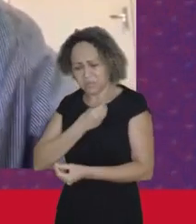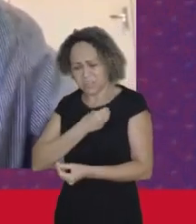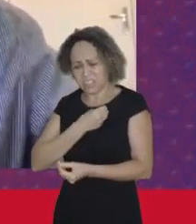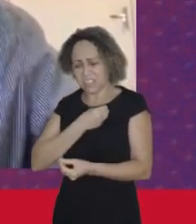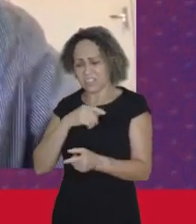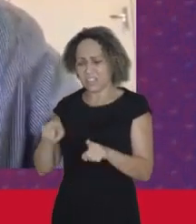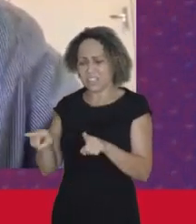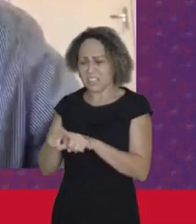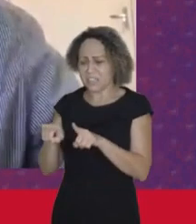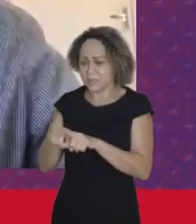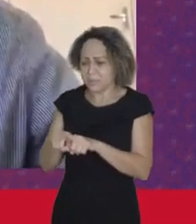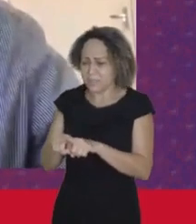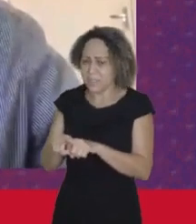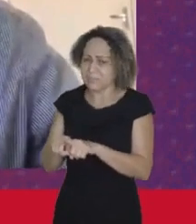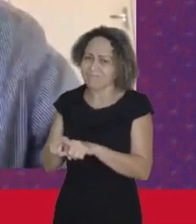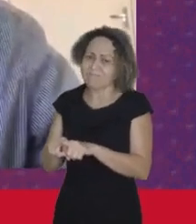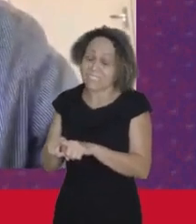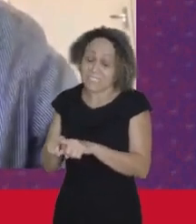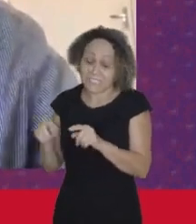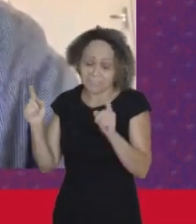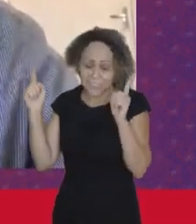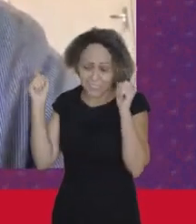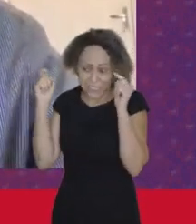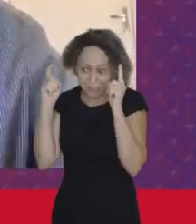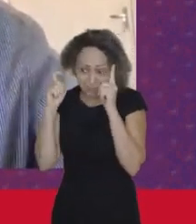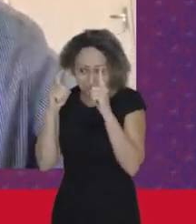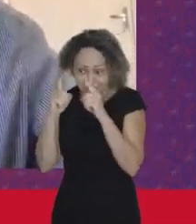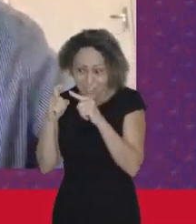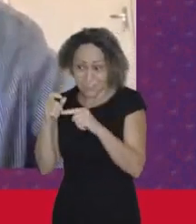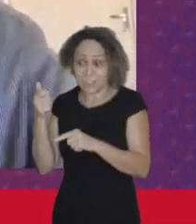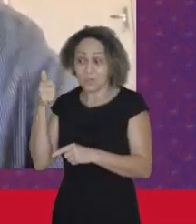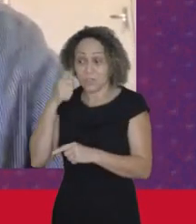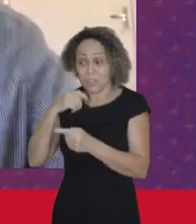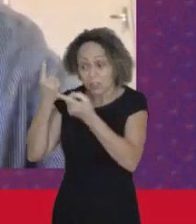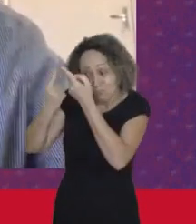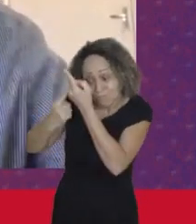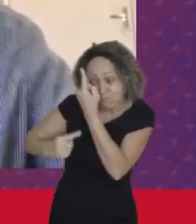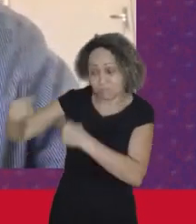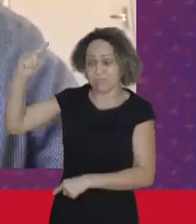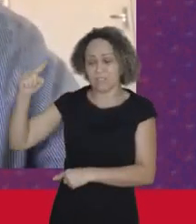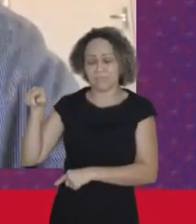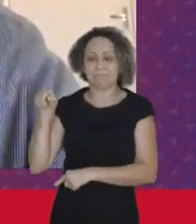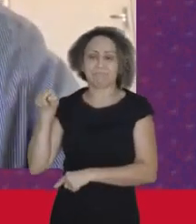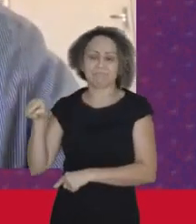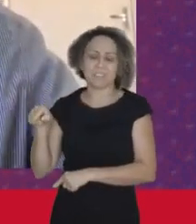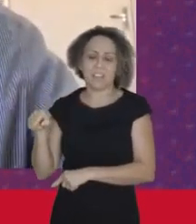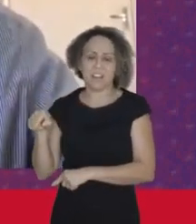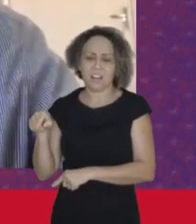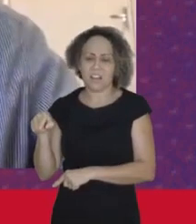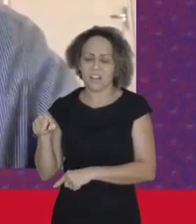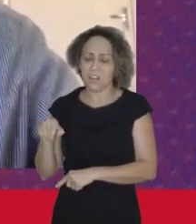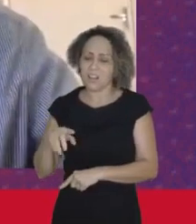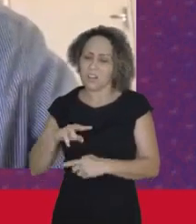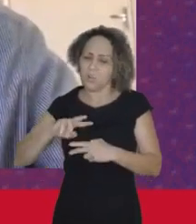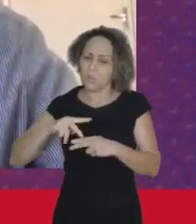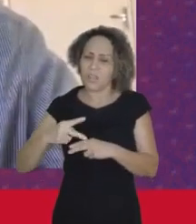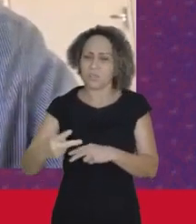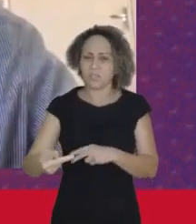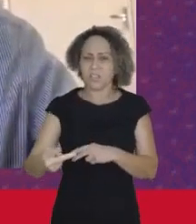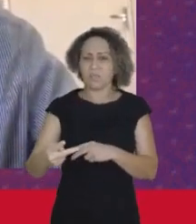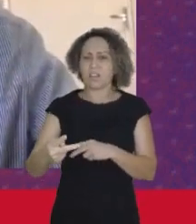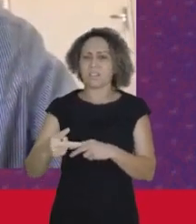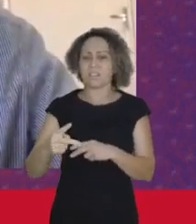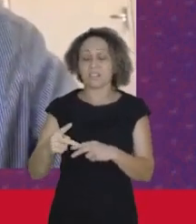ciclo tornam-se diminutas. As consequências dessas desigualdades são as